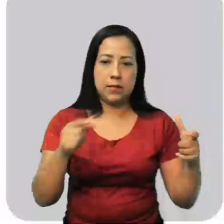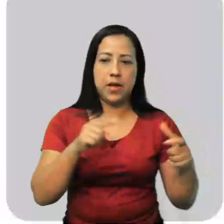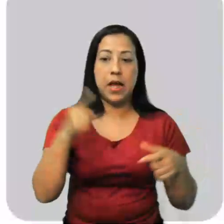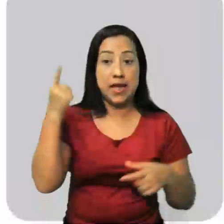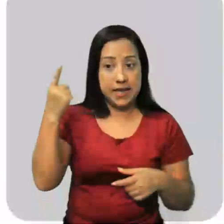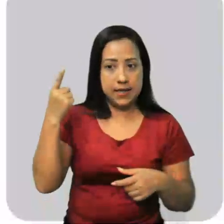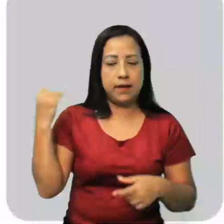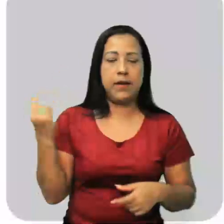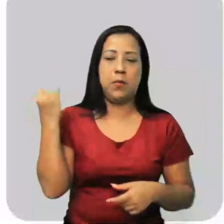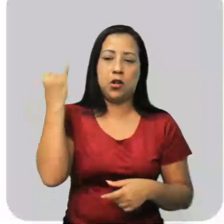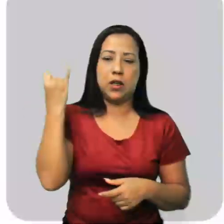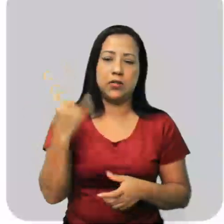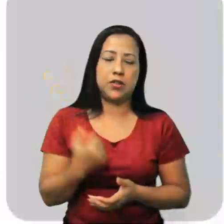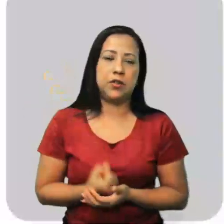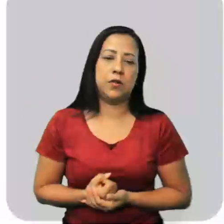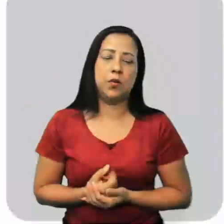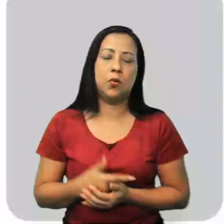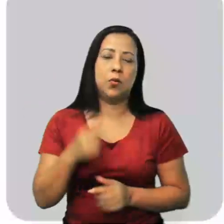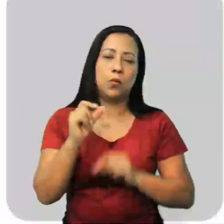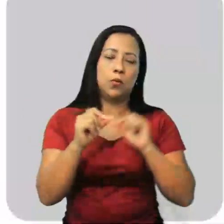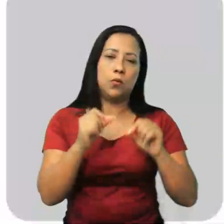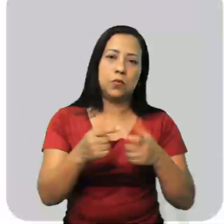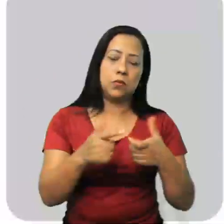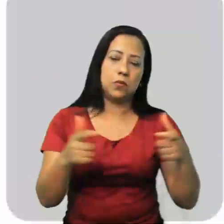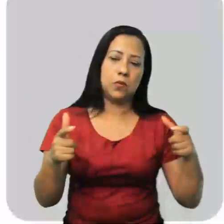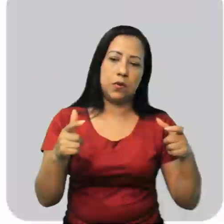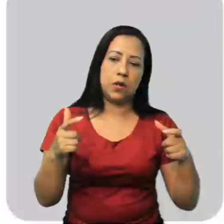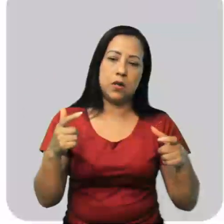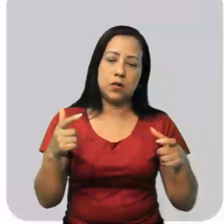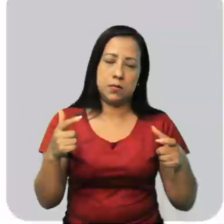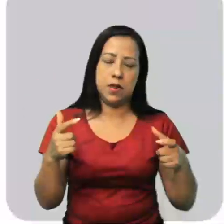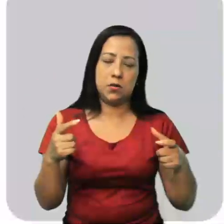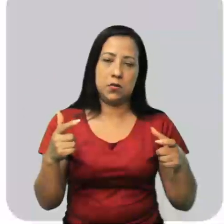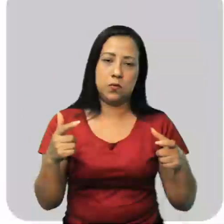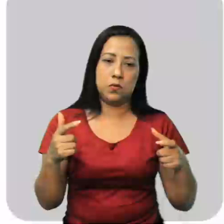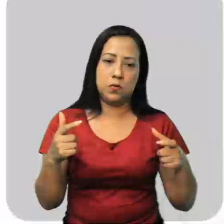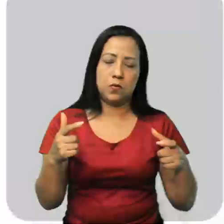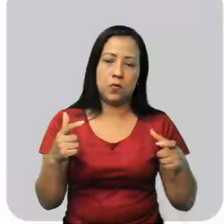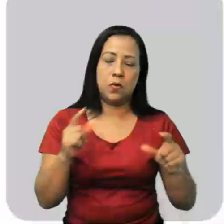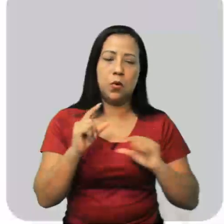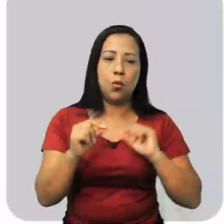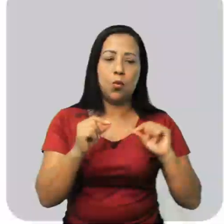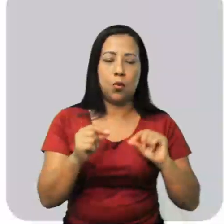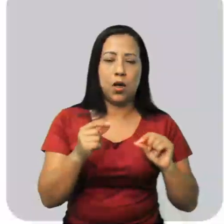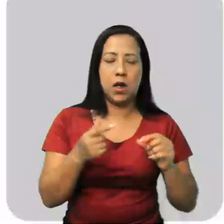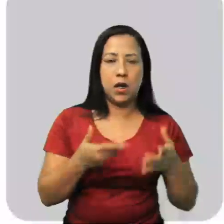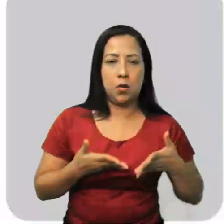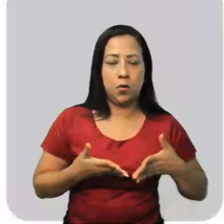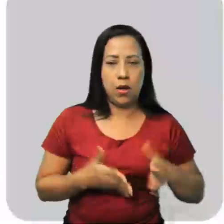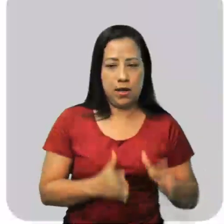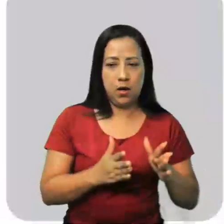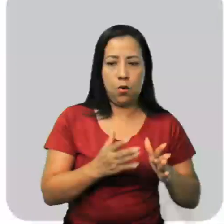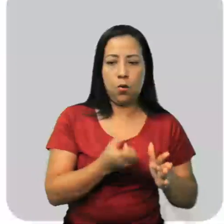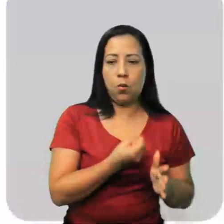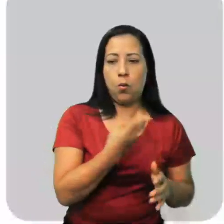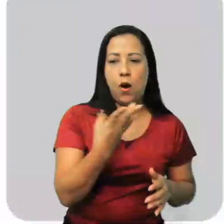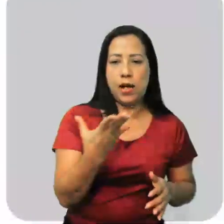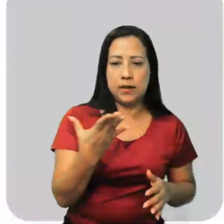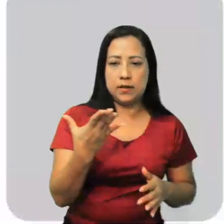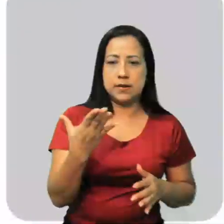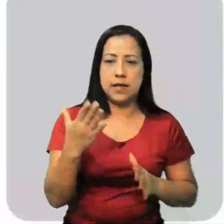importantíssimo. O que é crescimento vegetativo? É o número de nascimento menos de morte.